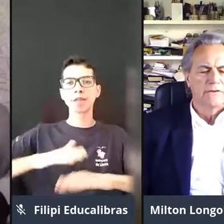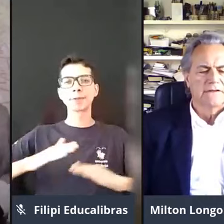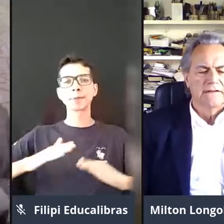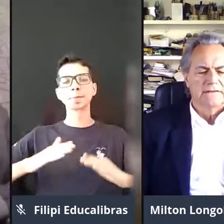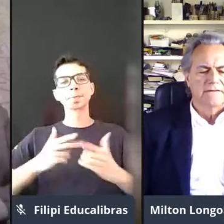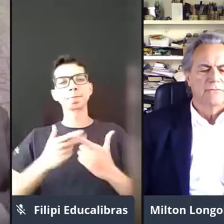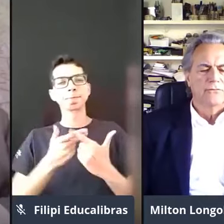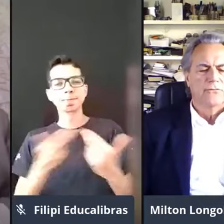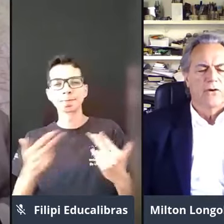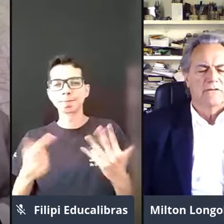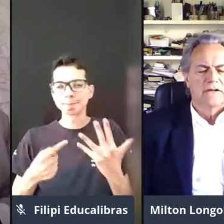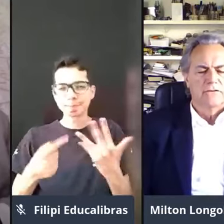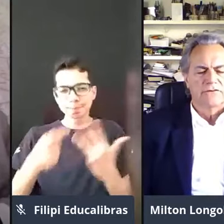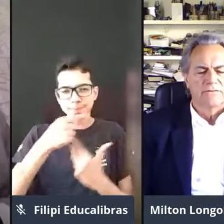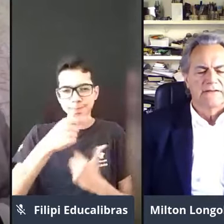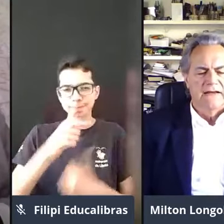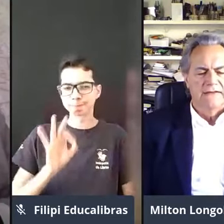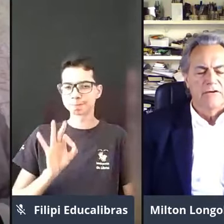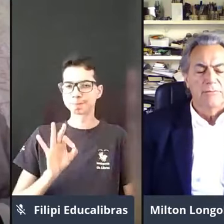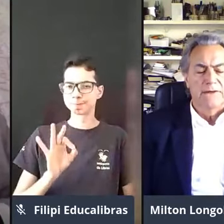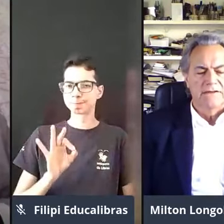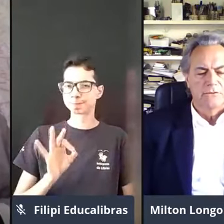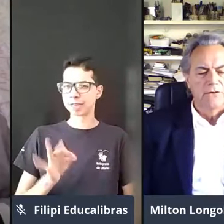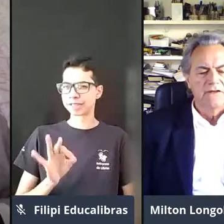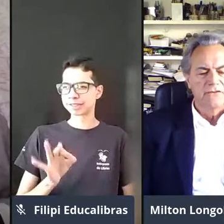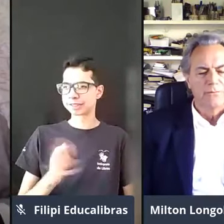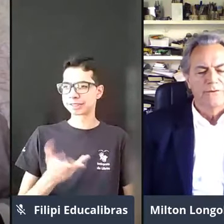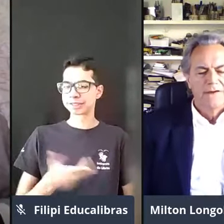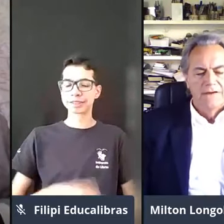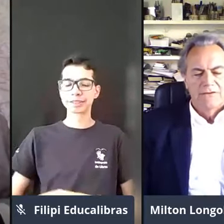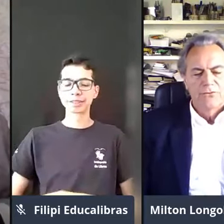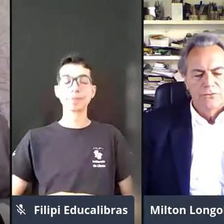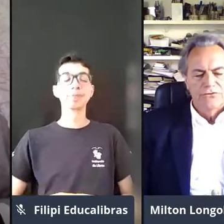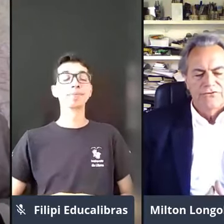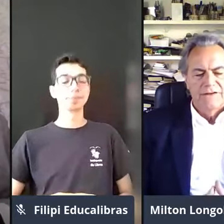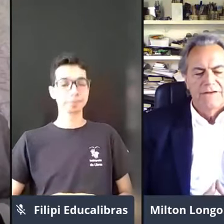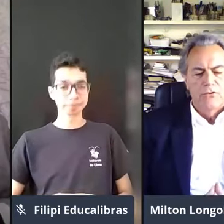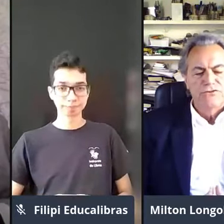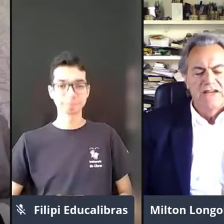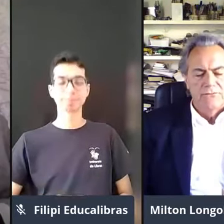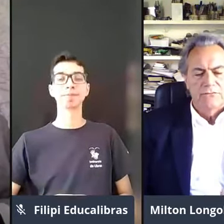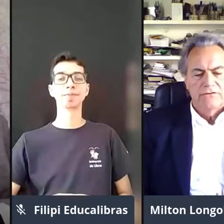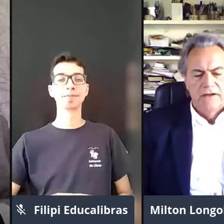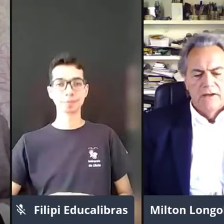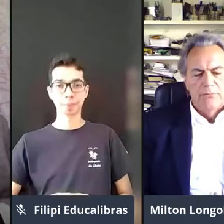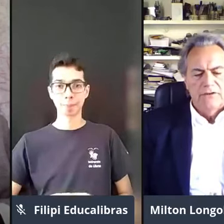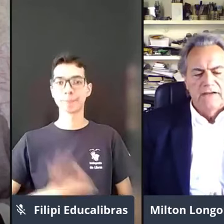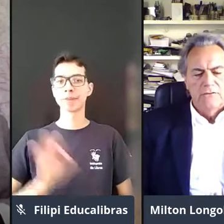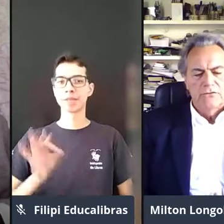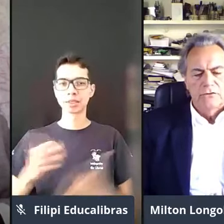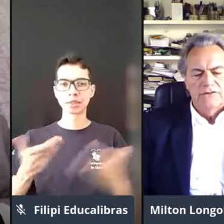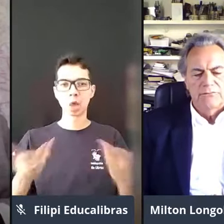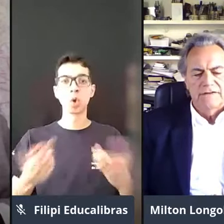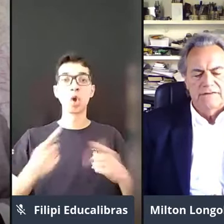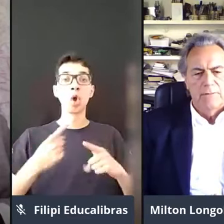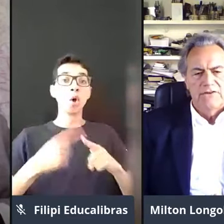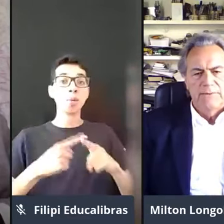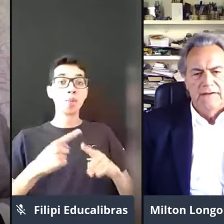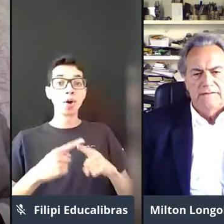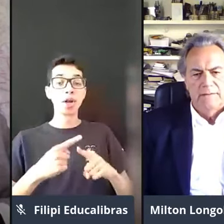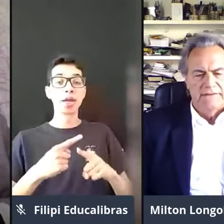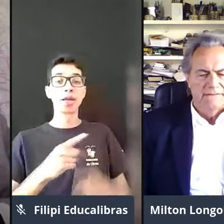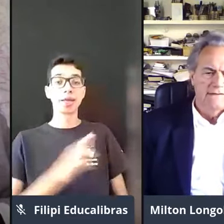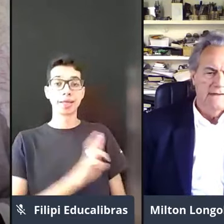bastante importante do foco da longevidade, é o empreendedorismo dos longevos. Por quê? Os longevos já